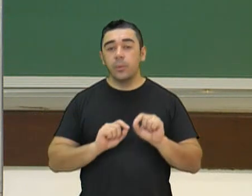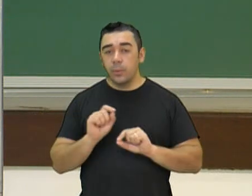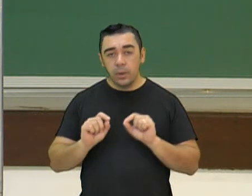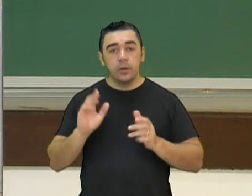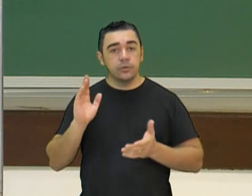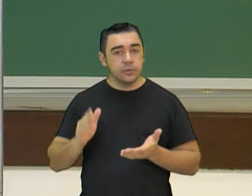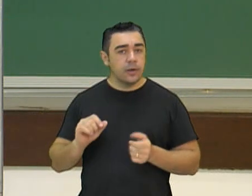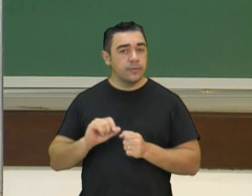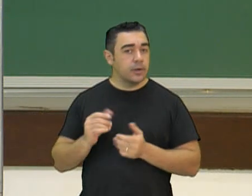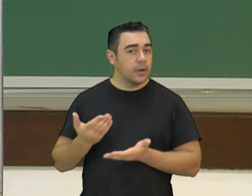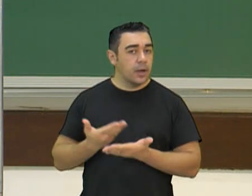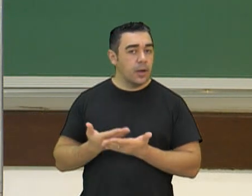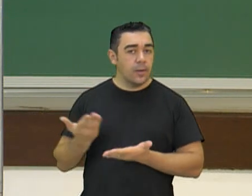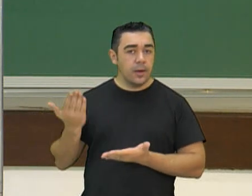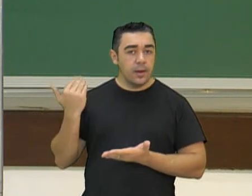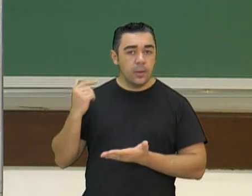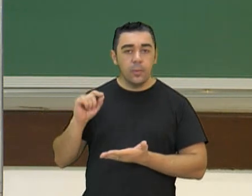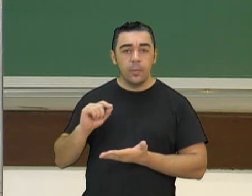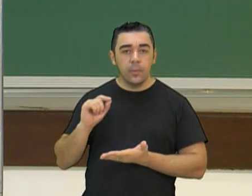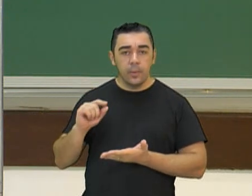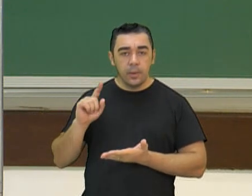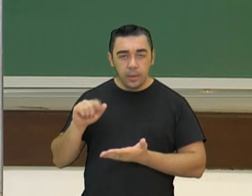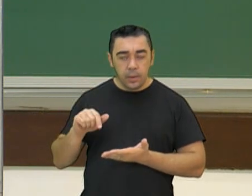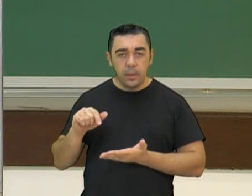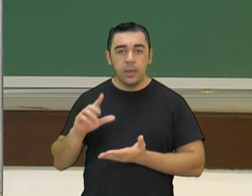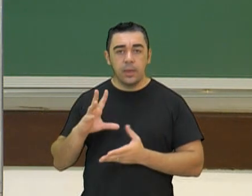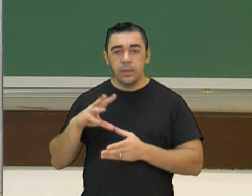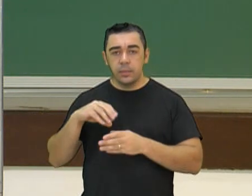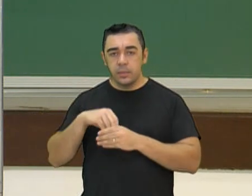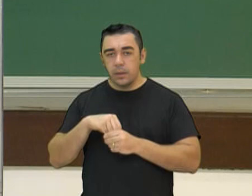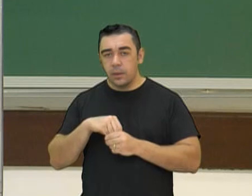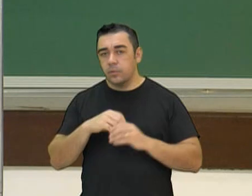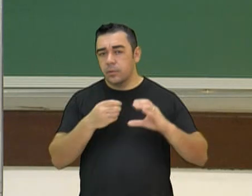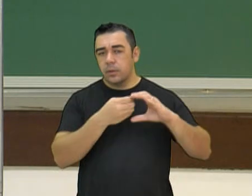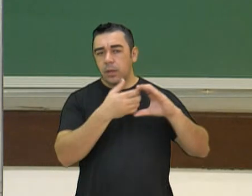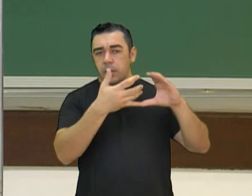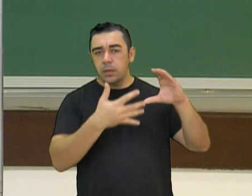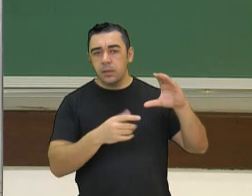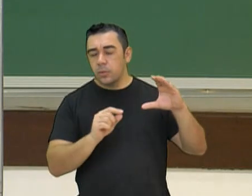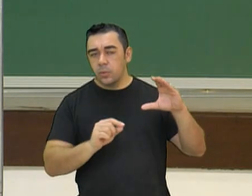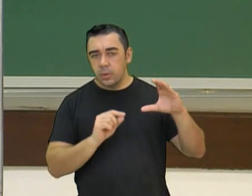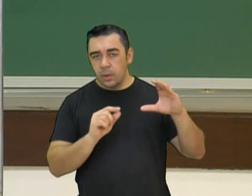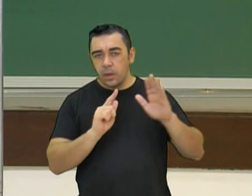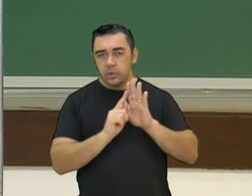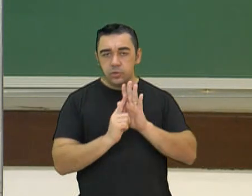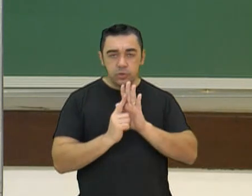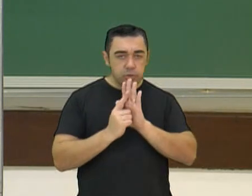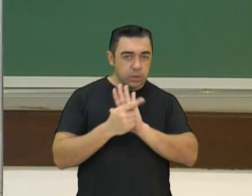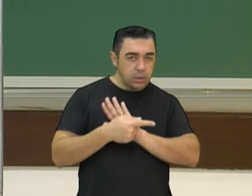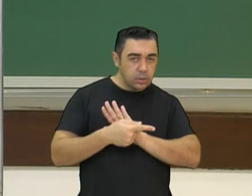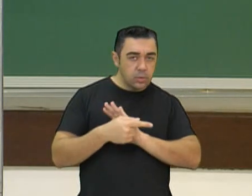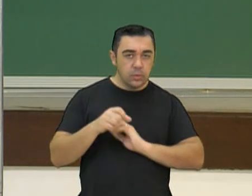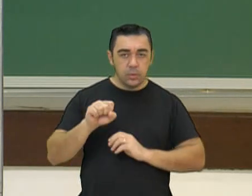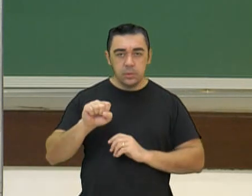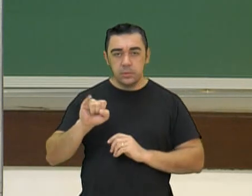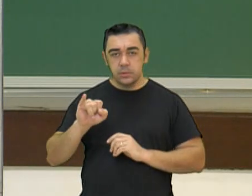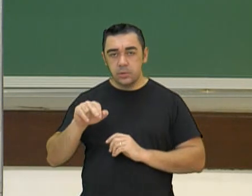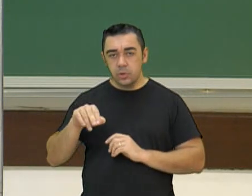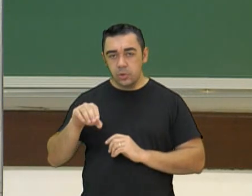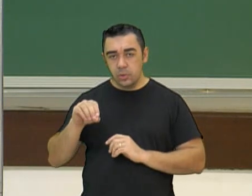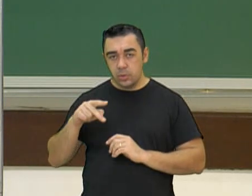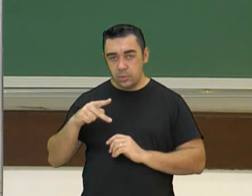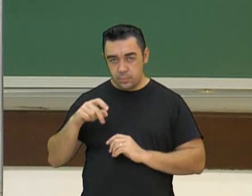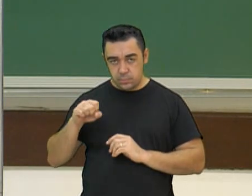trabalhando na aula anterior, né? Que são ali os elementos composicionais de um gênero discursivo literário que a gente chama de sinopse